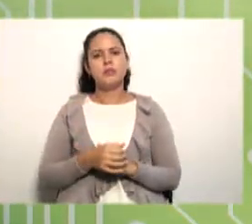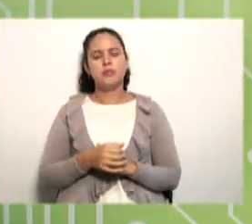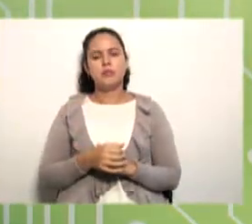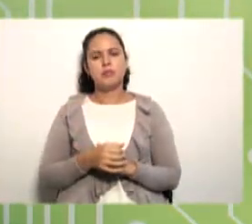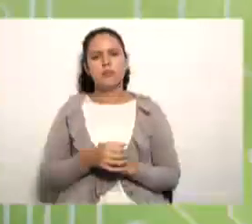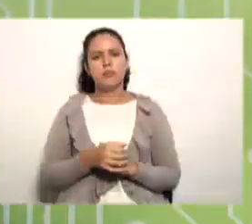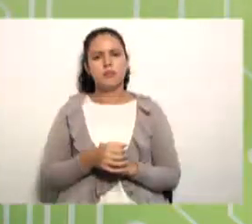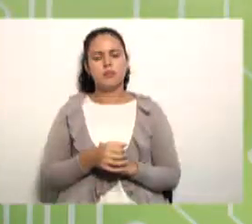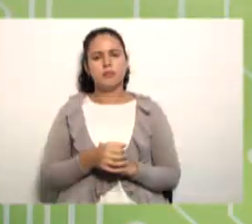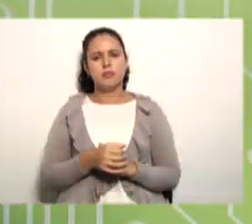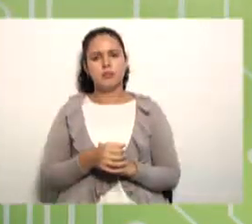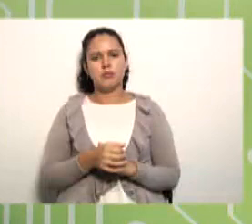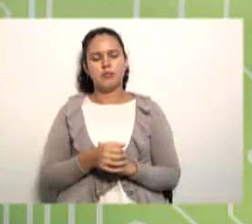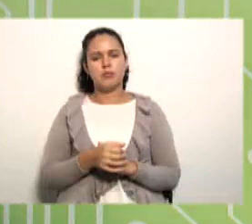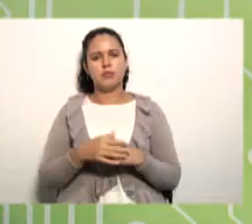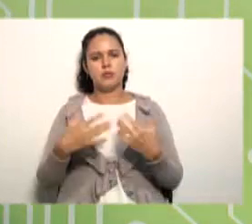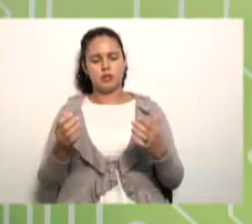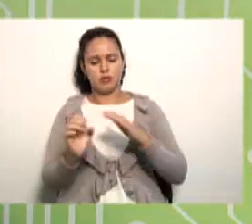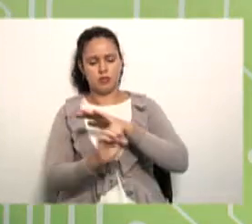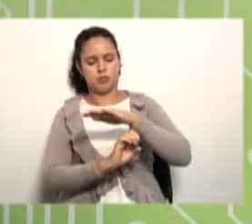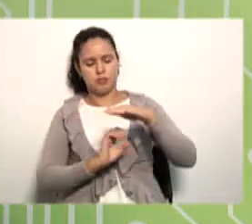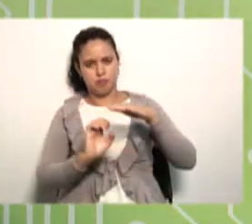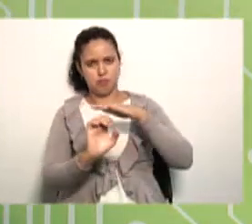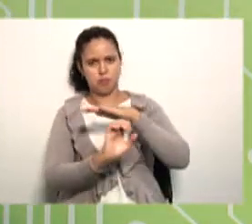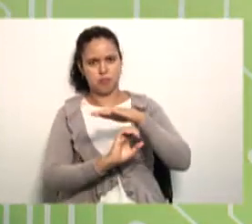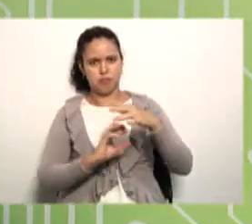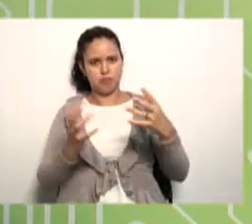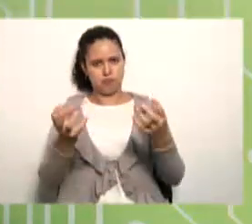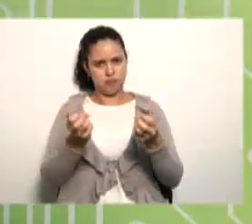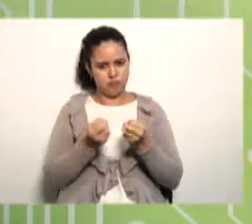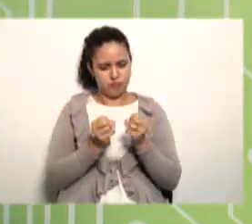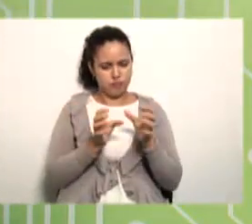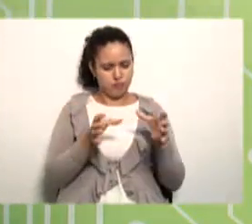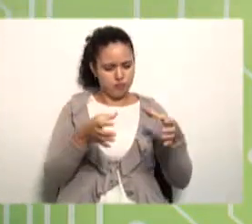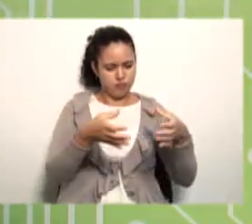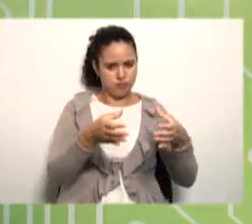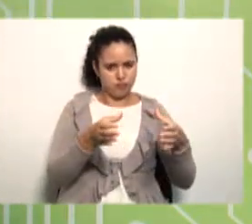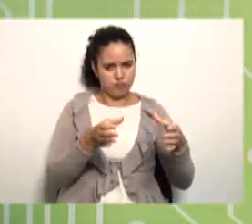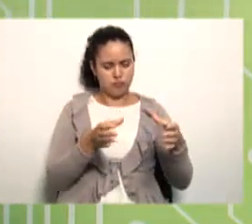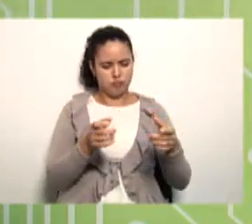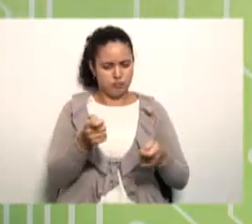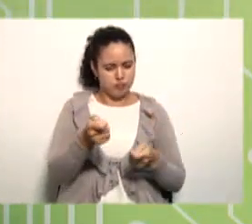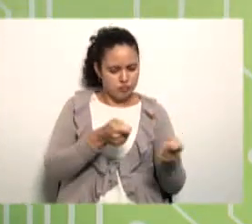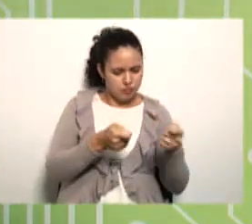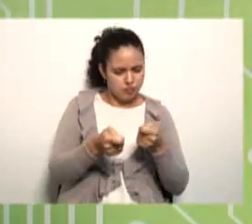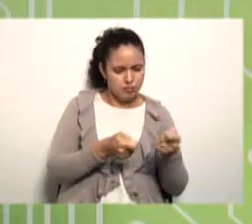fala de empresas que concentram muito o mercado. E a gente pode dar vários